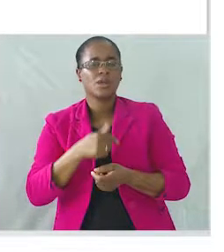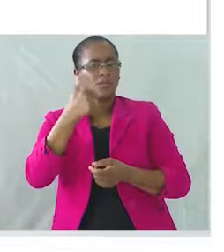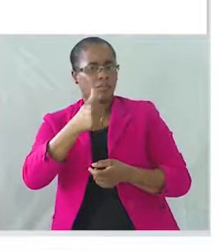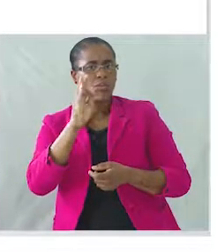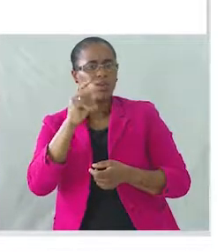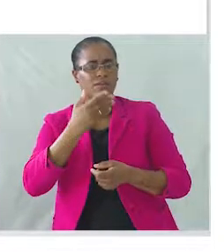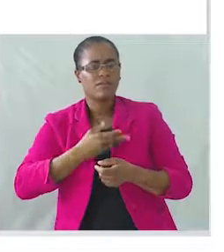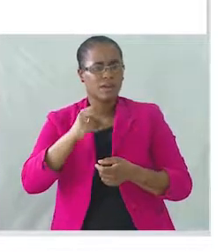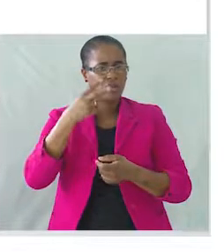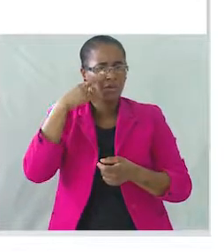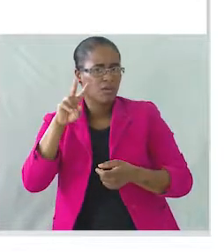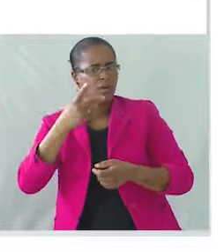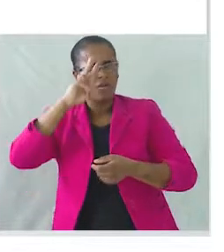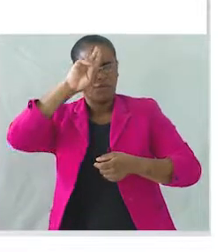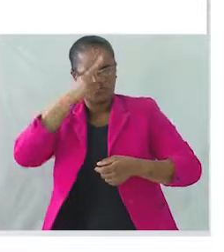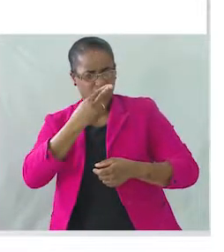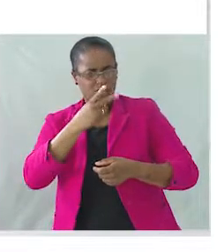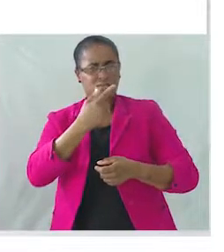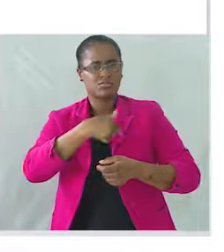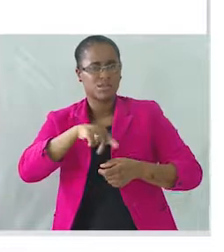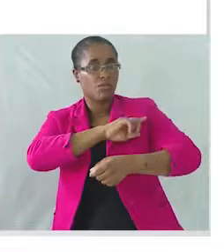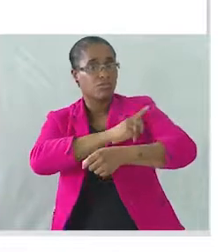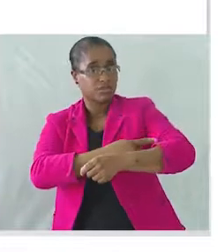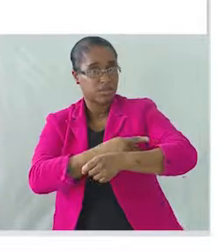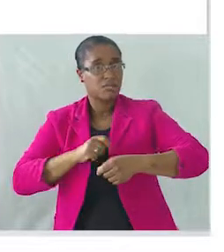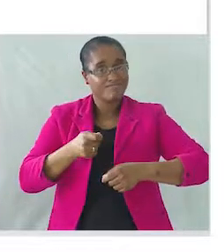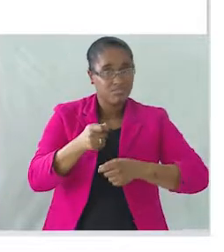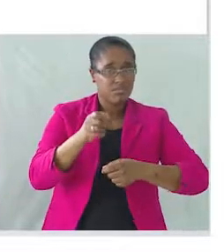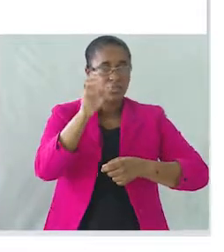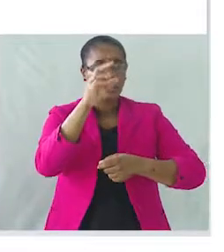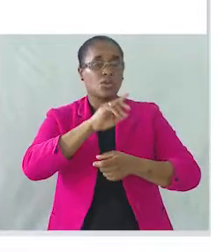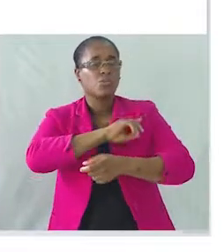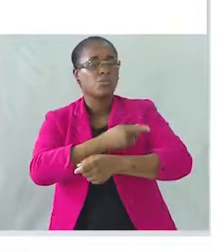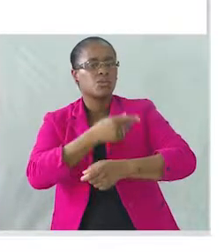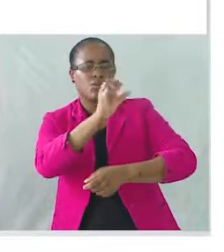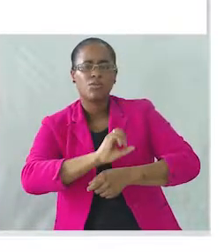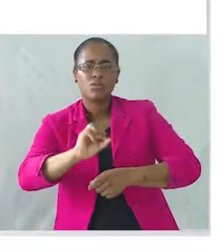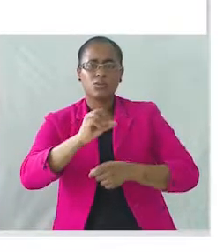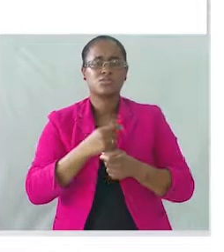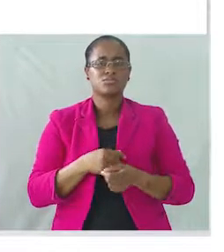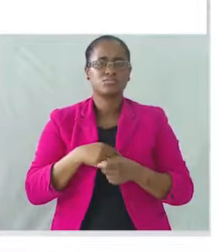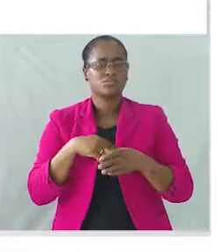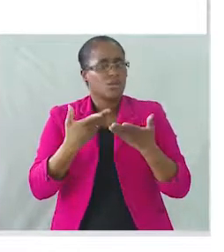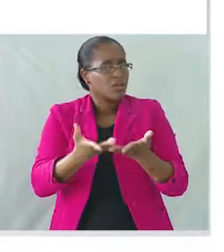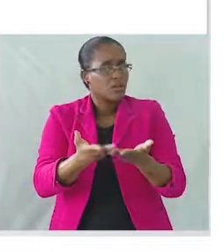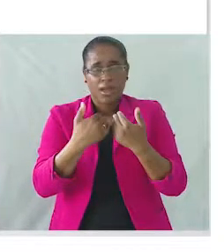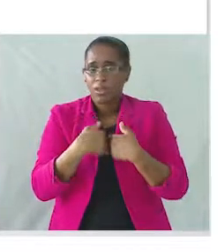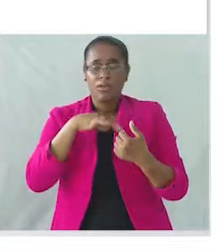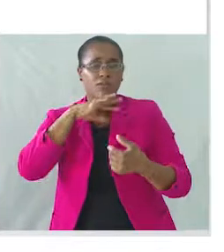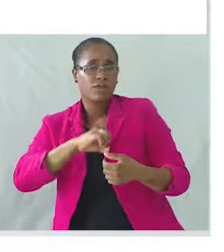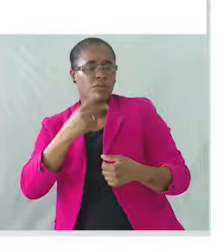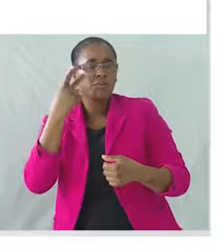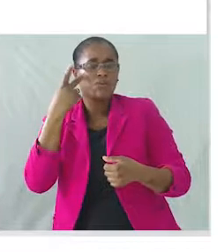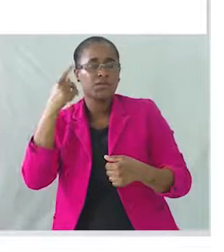forçado a recorrer aos vossos poderes. Como a sorte não nos concedeu filhos, vivemos